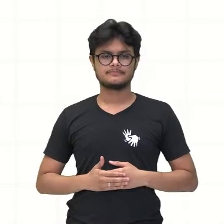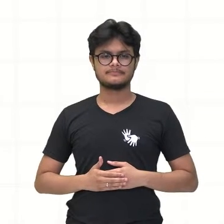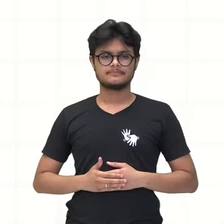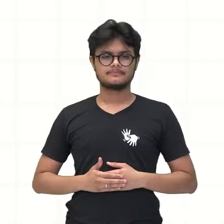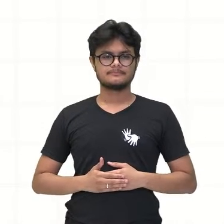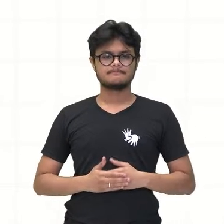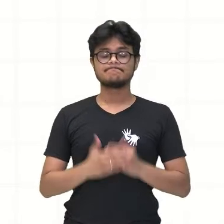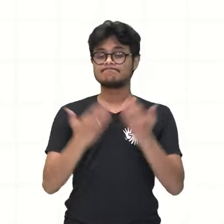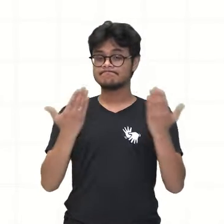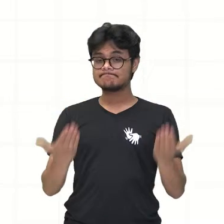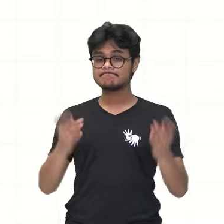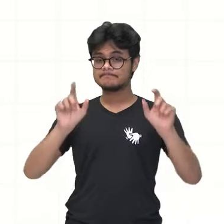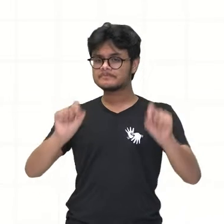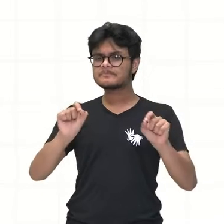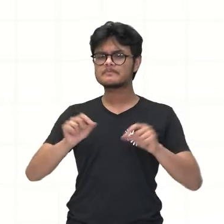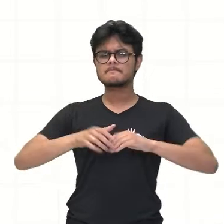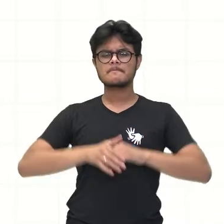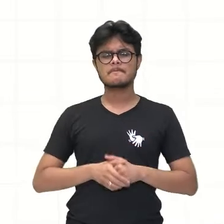O problema